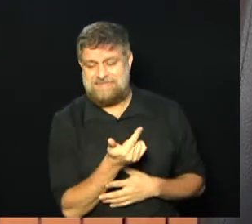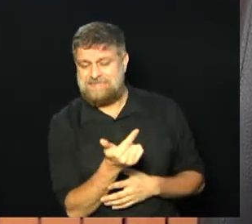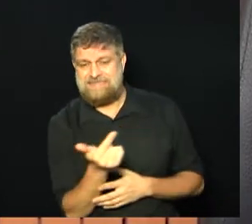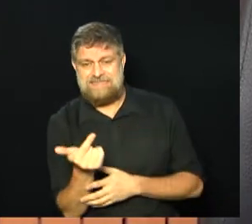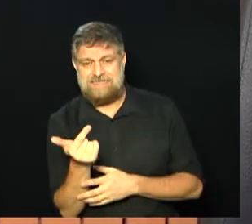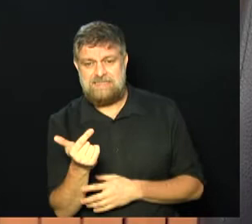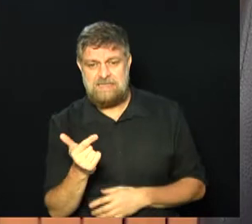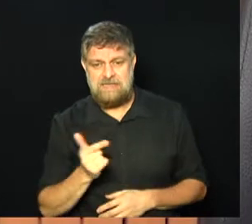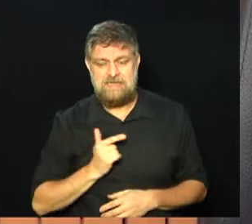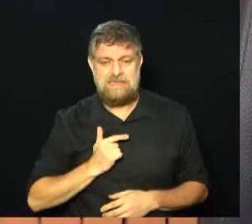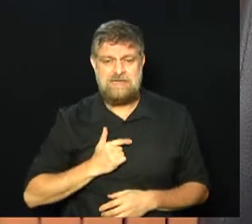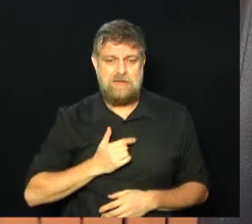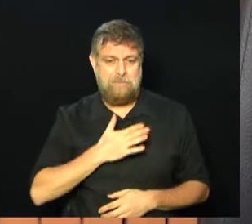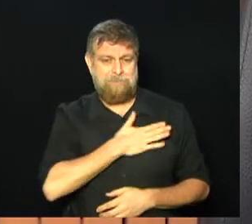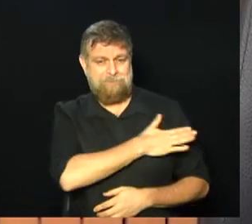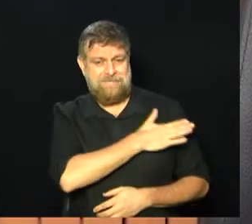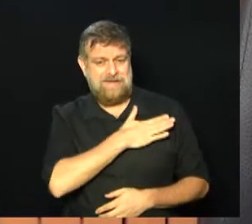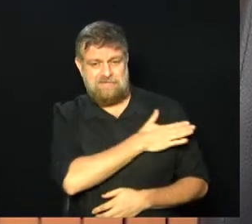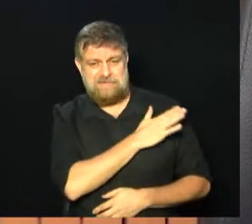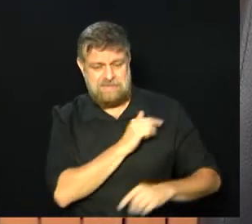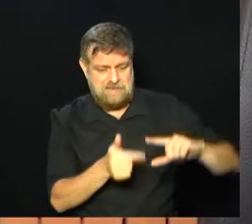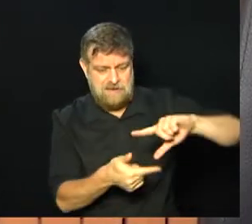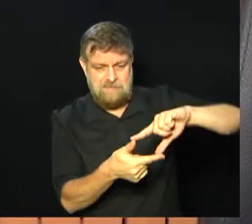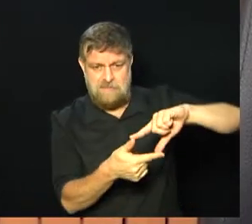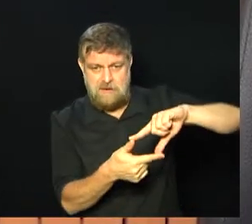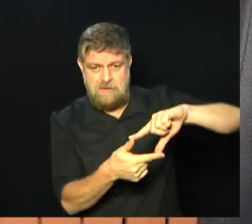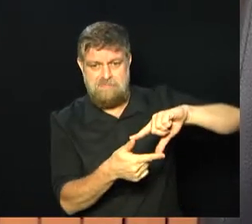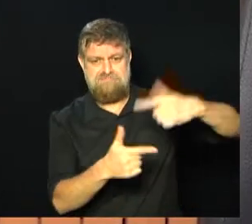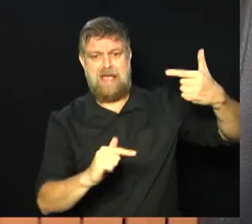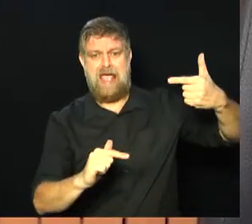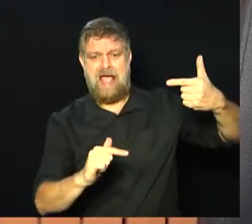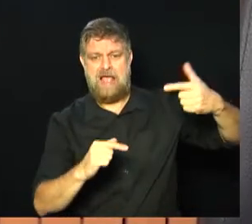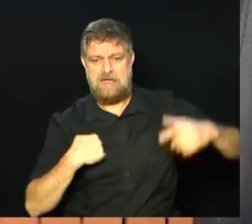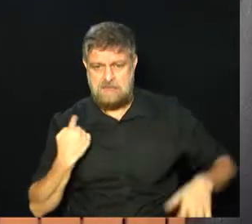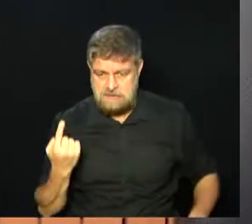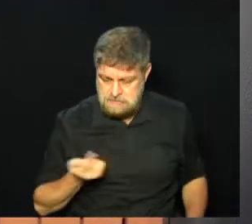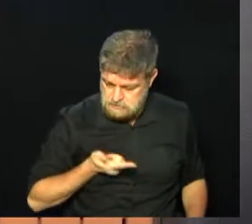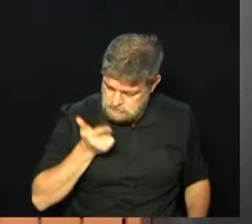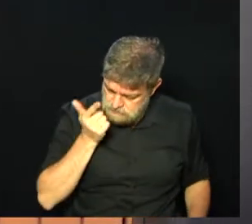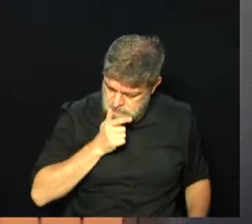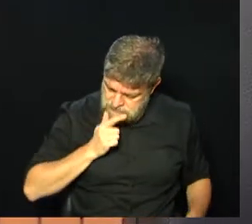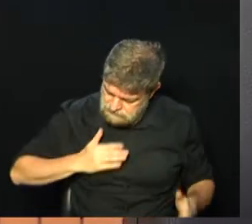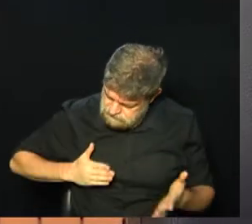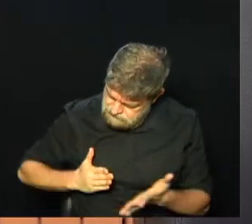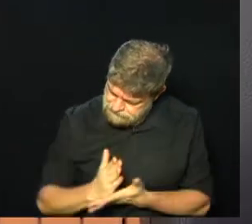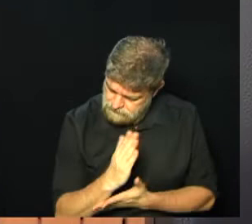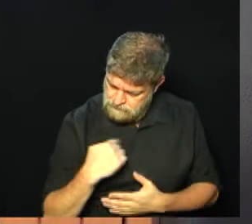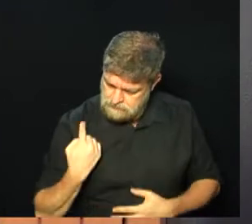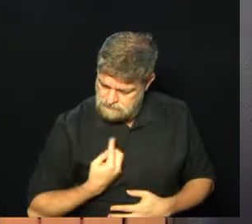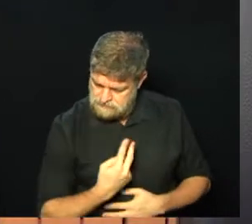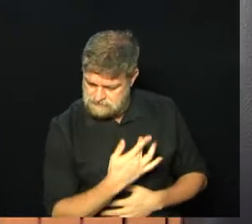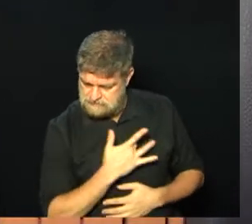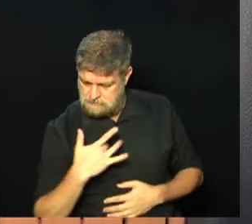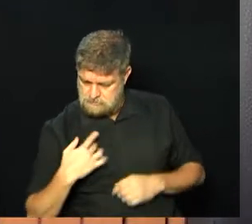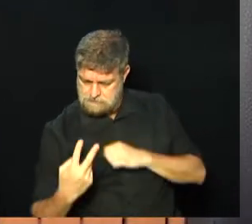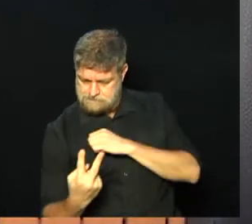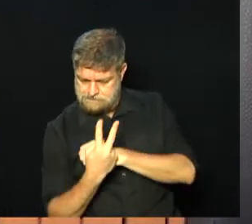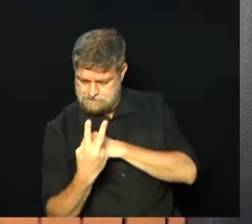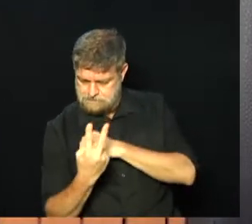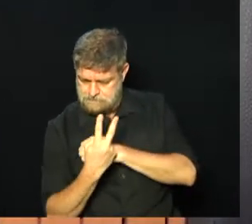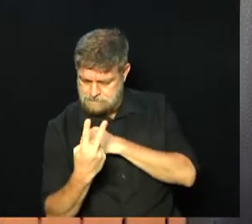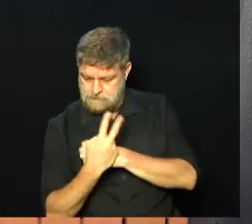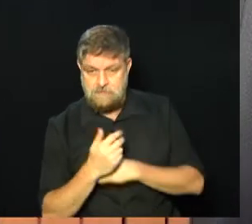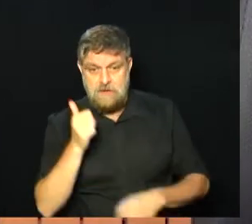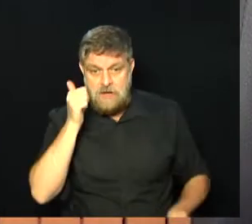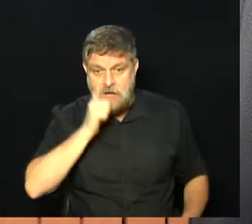esse tipo de preconceito, que nós quebremos paradigmas, que a gente possa cuidar da nossa saúde.